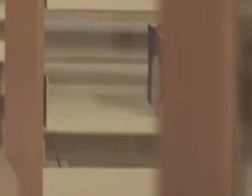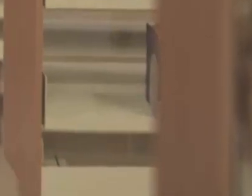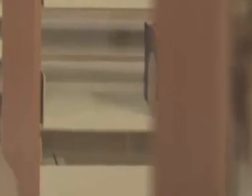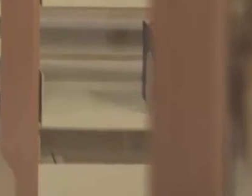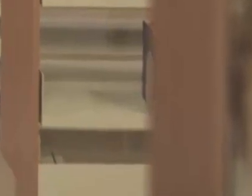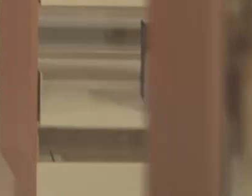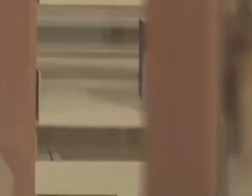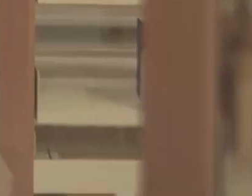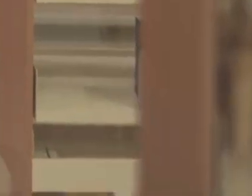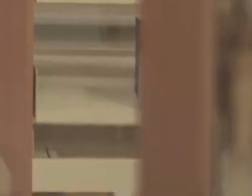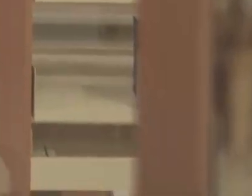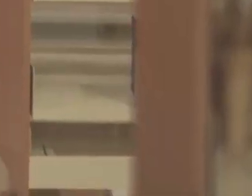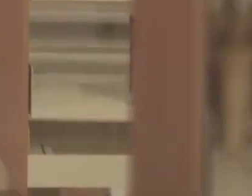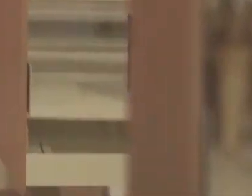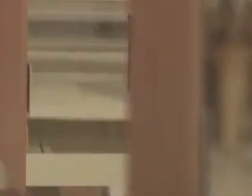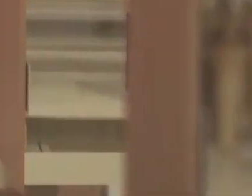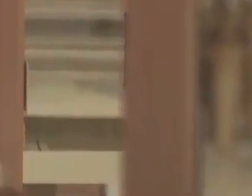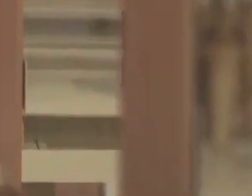E